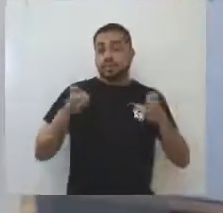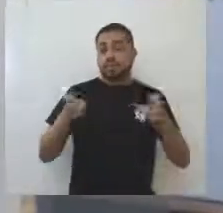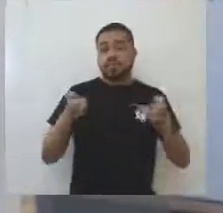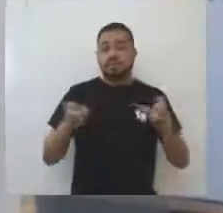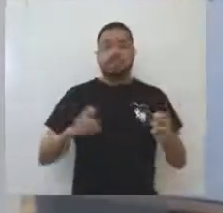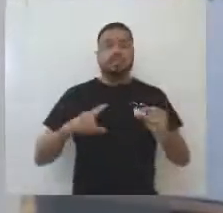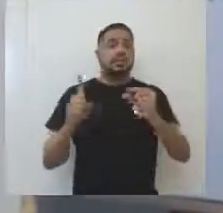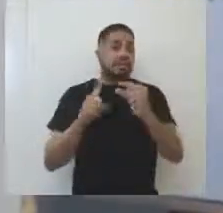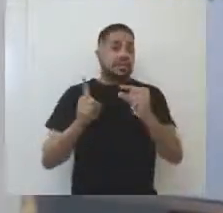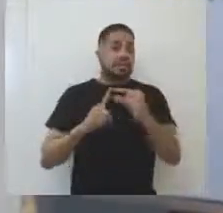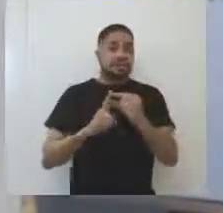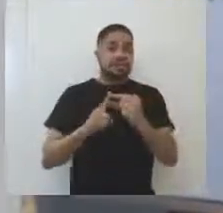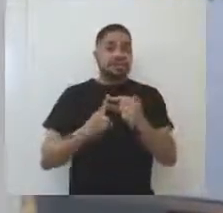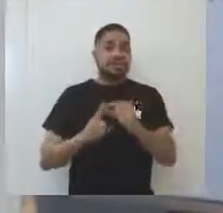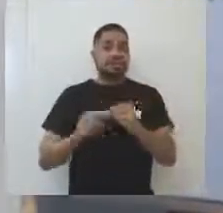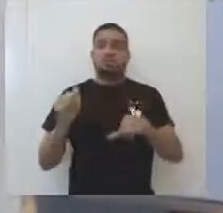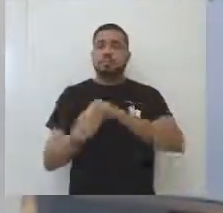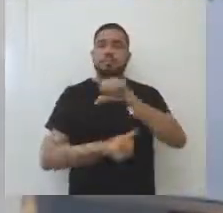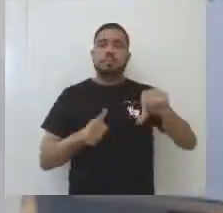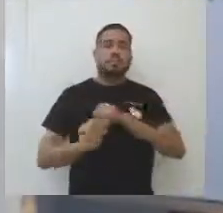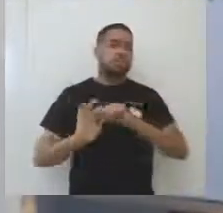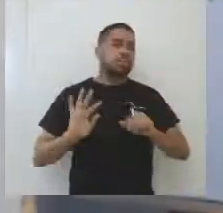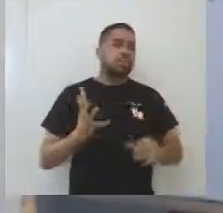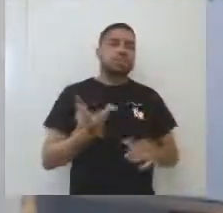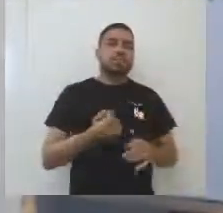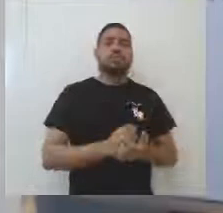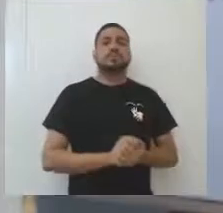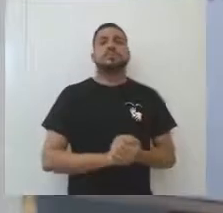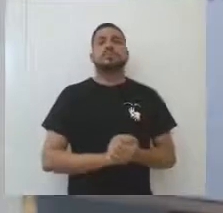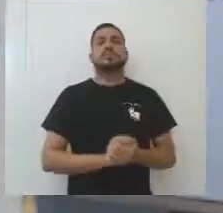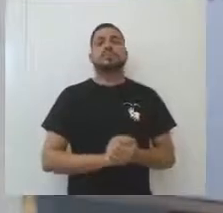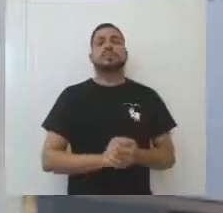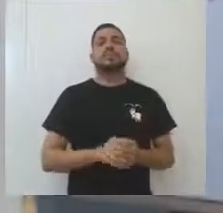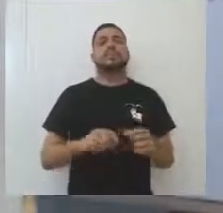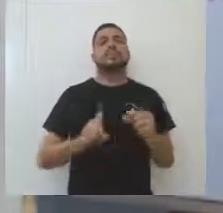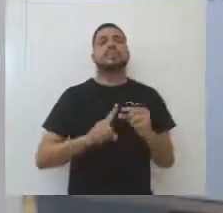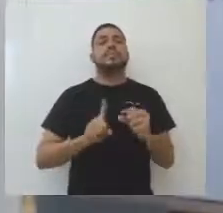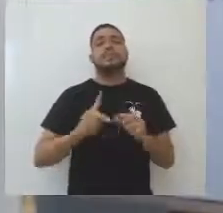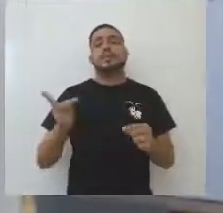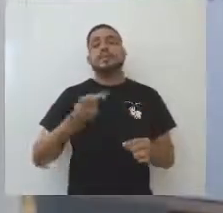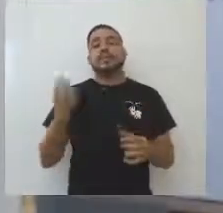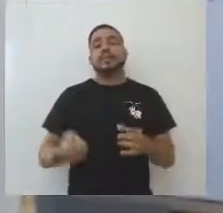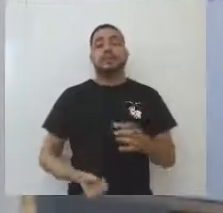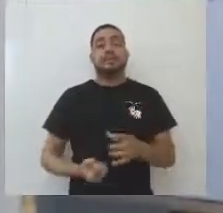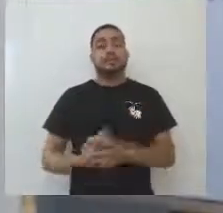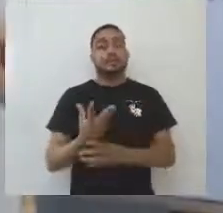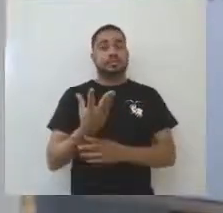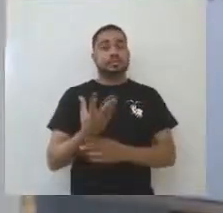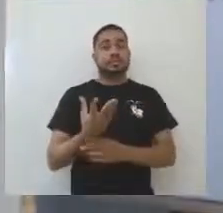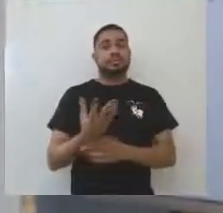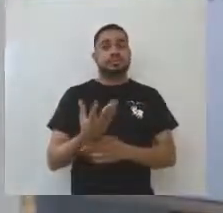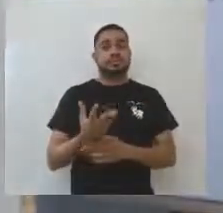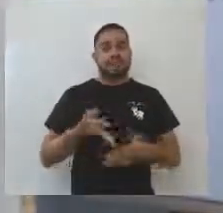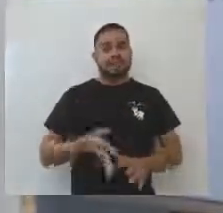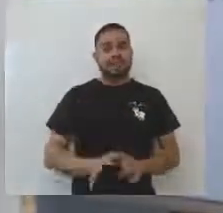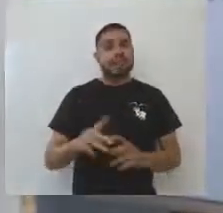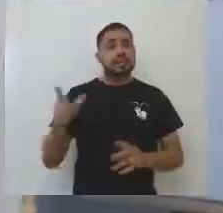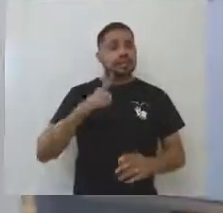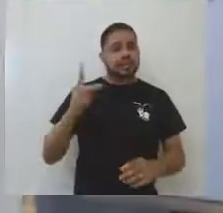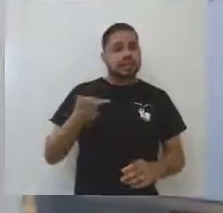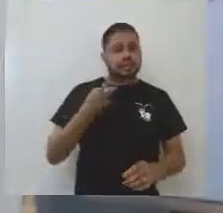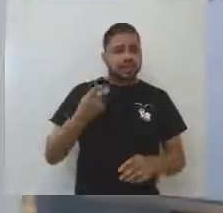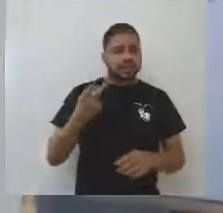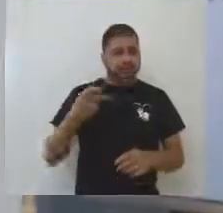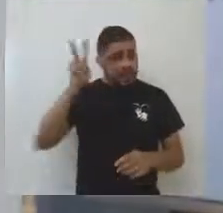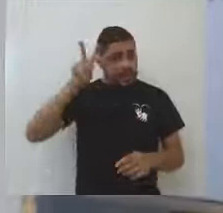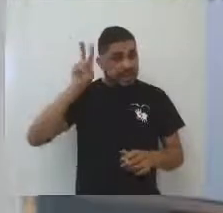palavrinha, tem uma palavrinha aí que muda tudo. É a palavrinha que ele diz, nasceu. Tu lembra que no problema ele disse